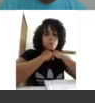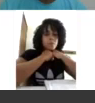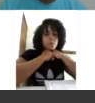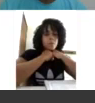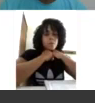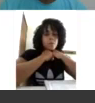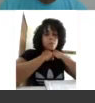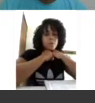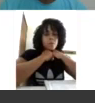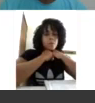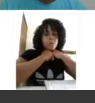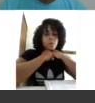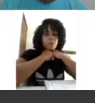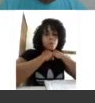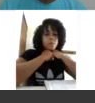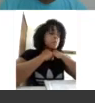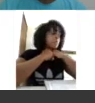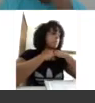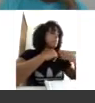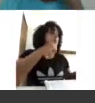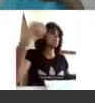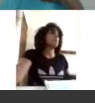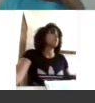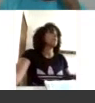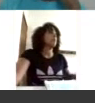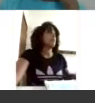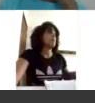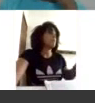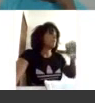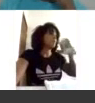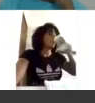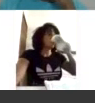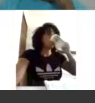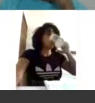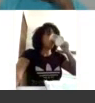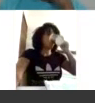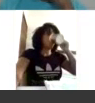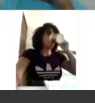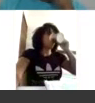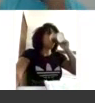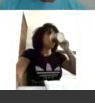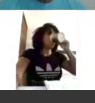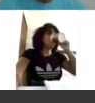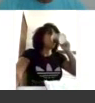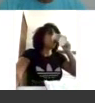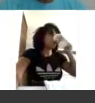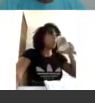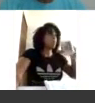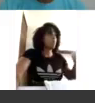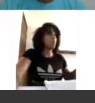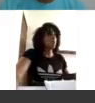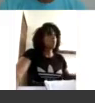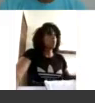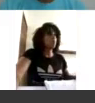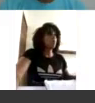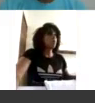Paulo Guedes, do pagamento das nossas bolsas vinculadas ao PIBID e da iniciação